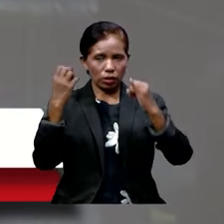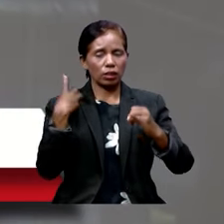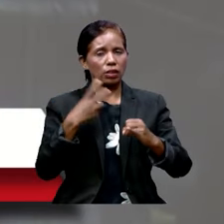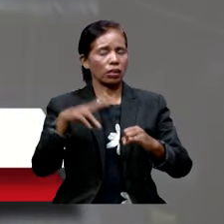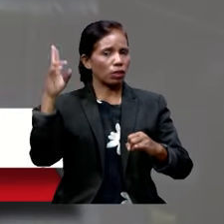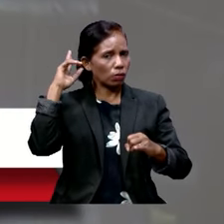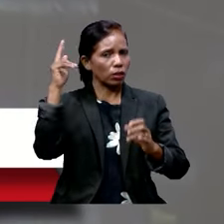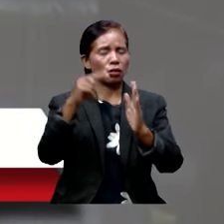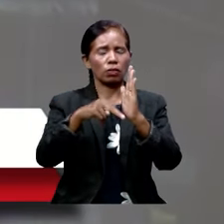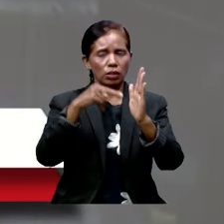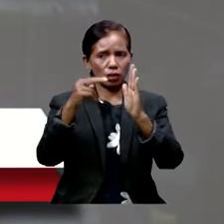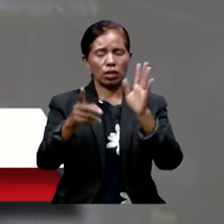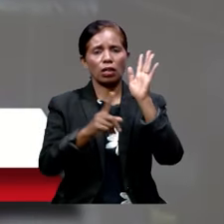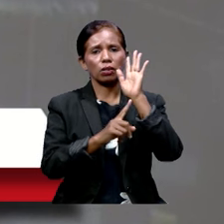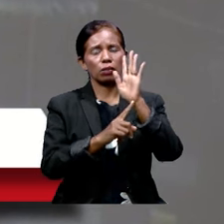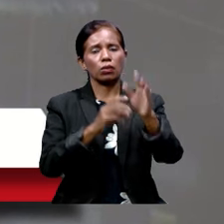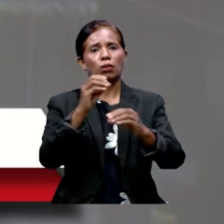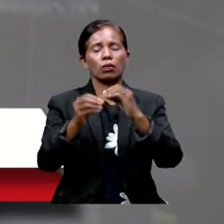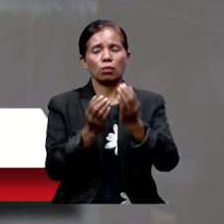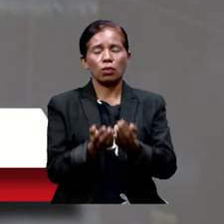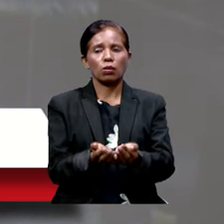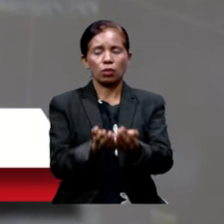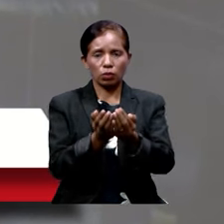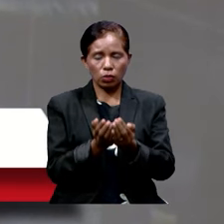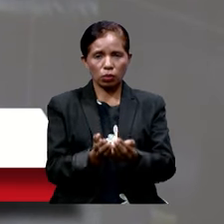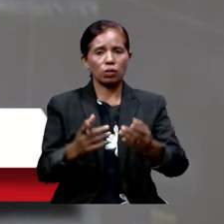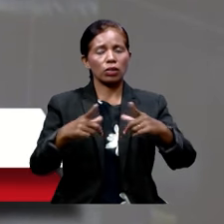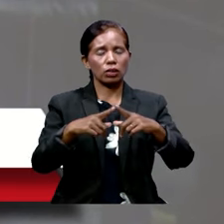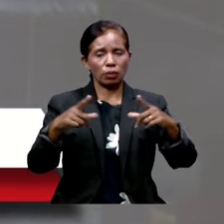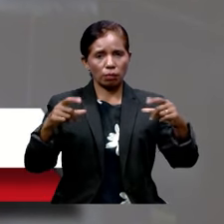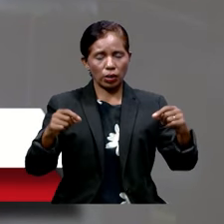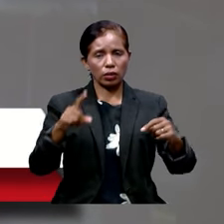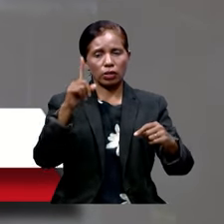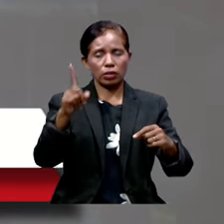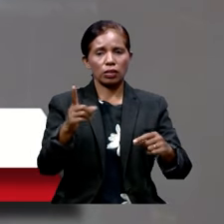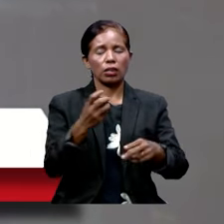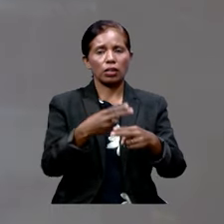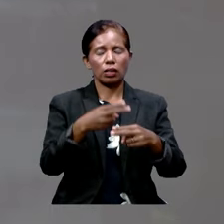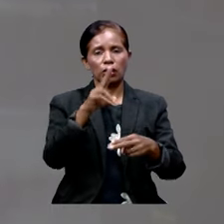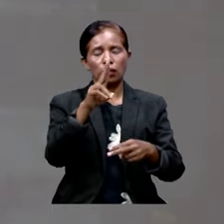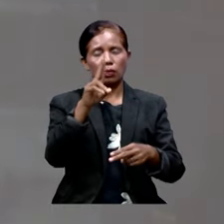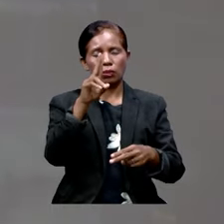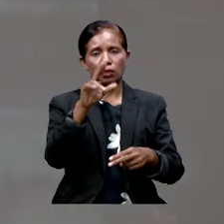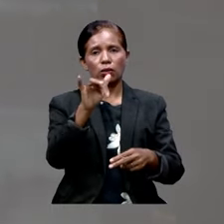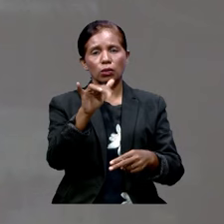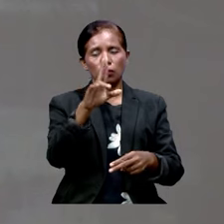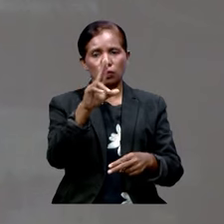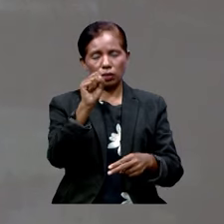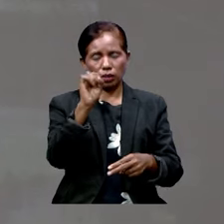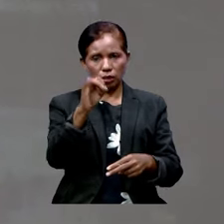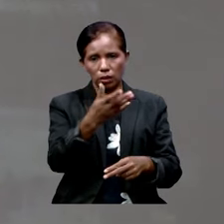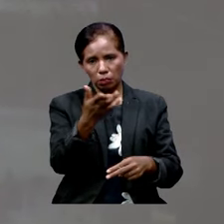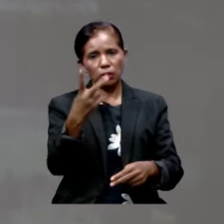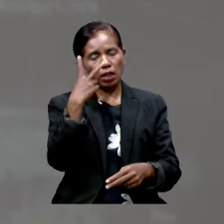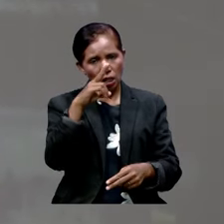ga iha media fosai kona barroida rosa ponesi da honarang iusin maru hau nei excelencia vice ministro si Ramos Hare